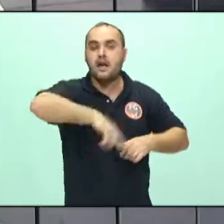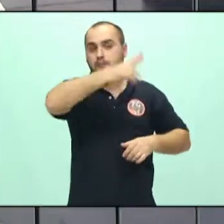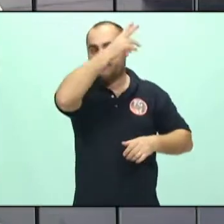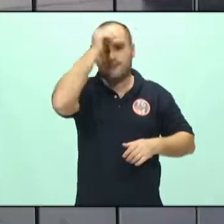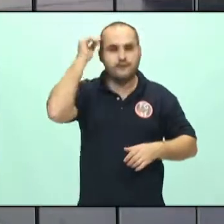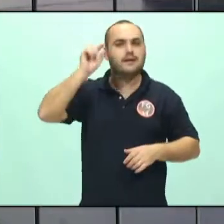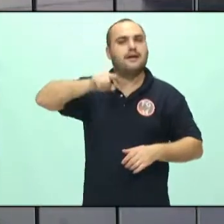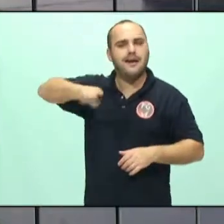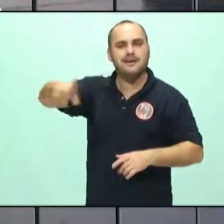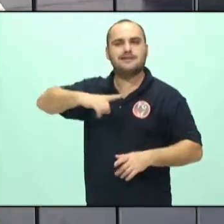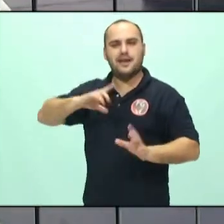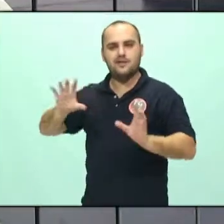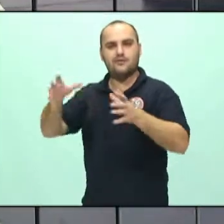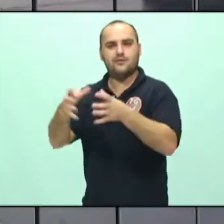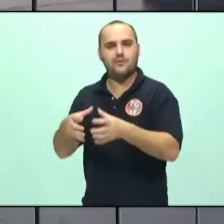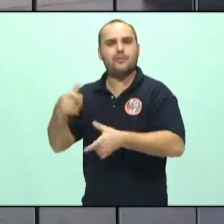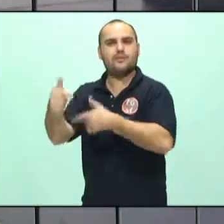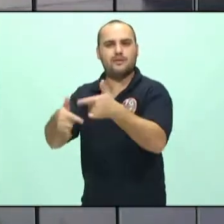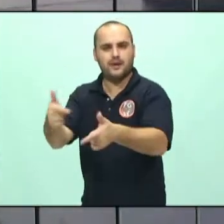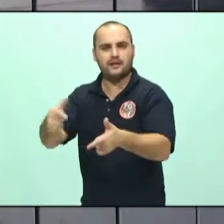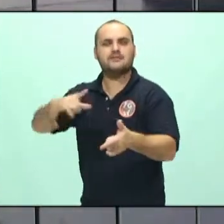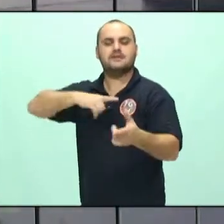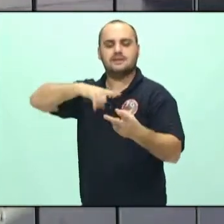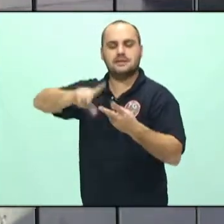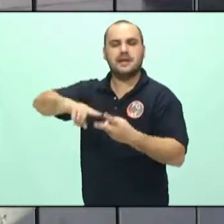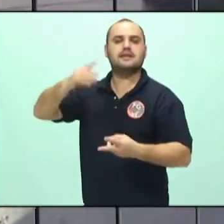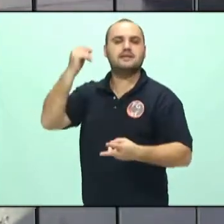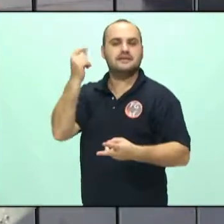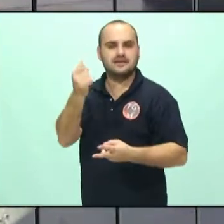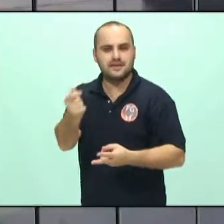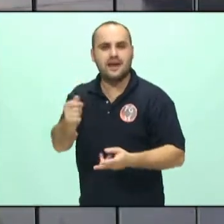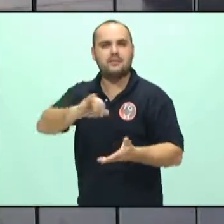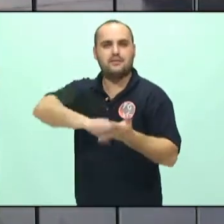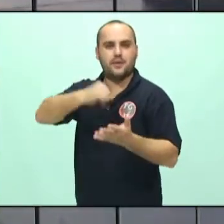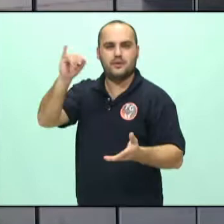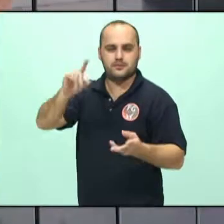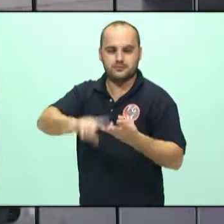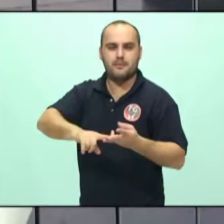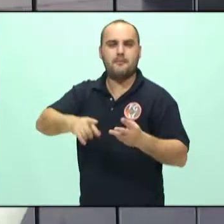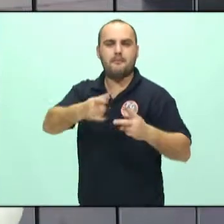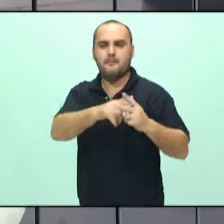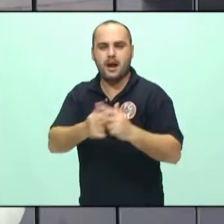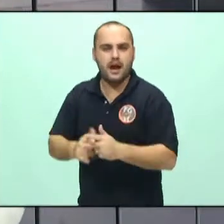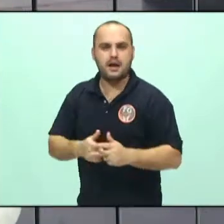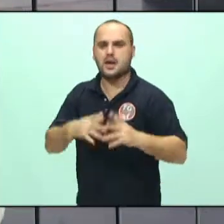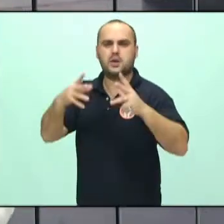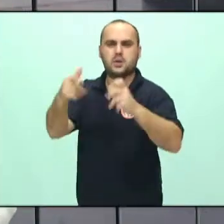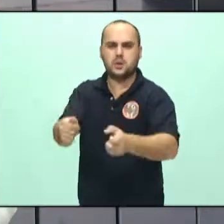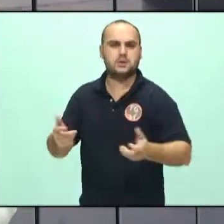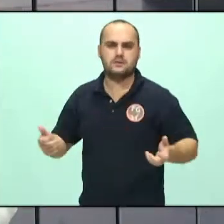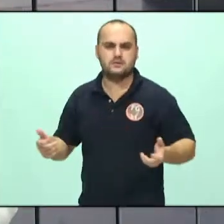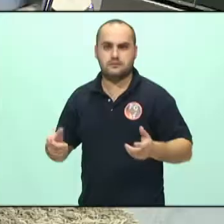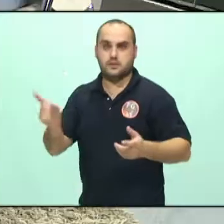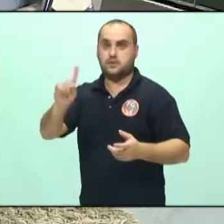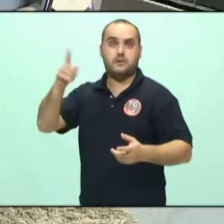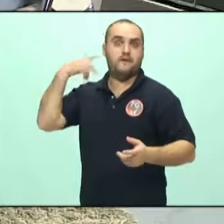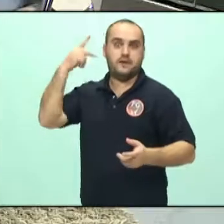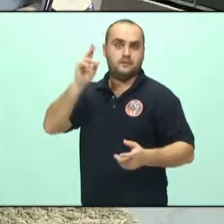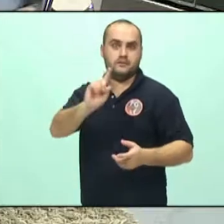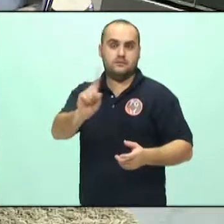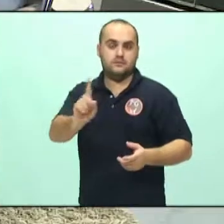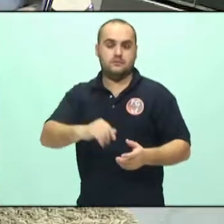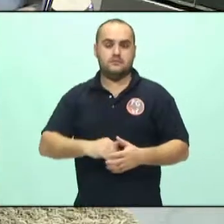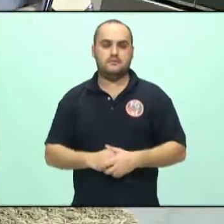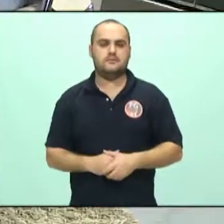tem a equipe de trabalho, o cofre público com o dinheiro dos impostos, as máquinas, os equipamentos, não é o vereador.